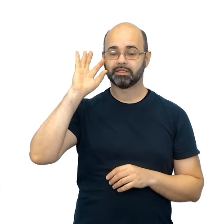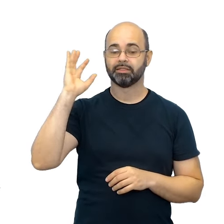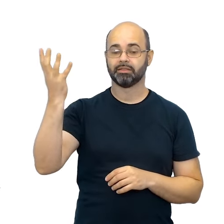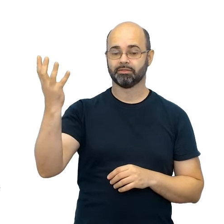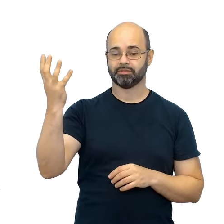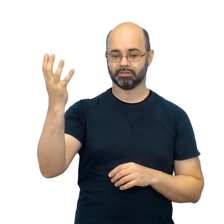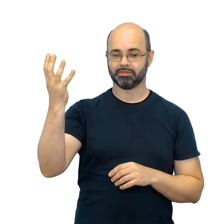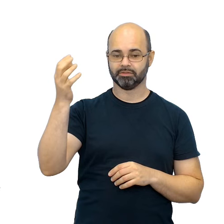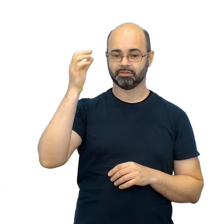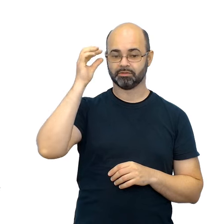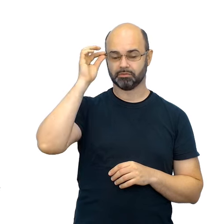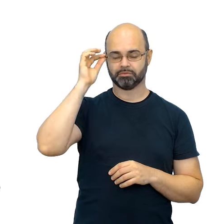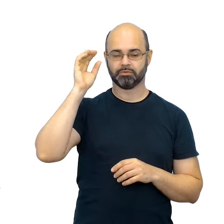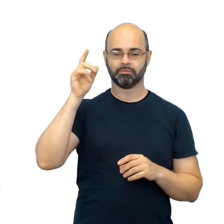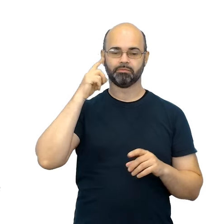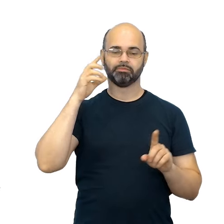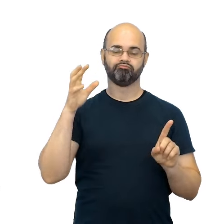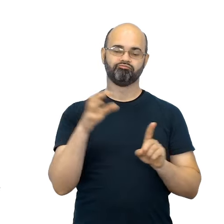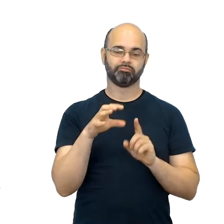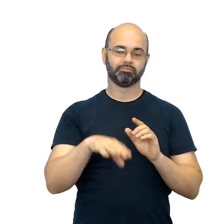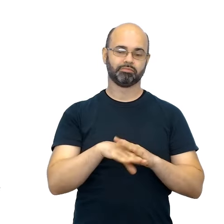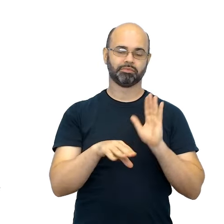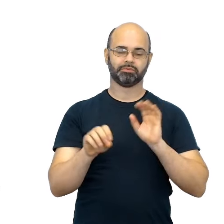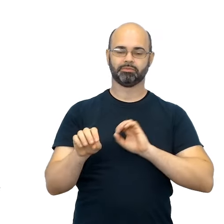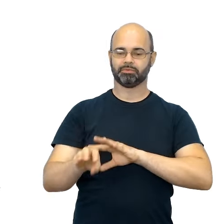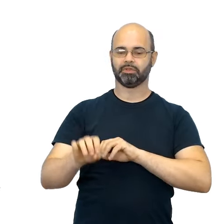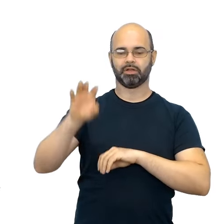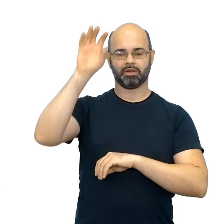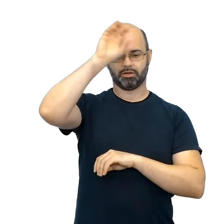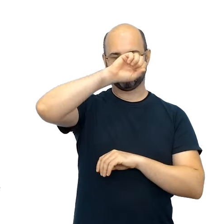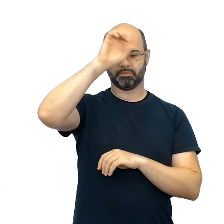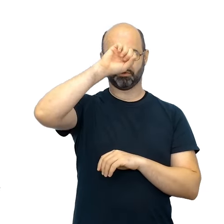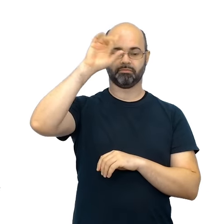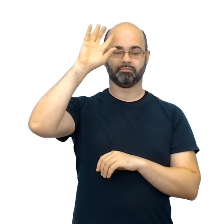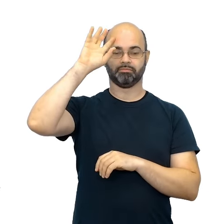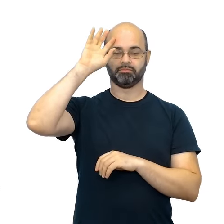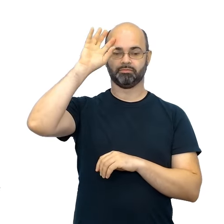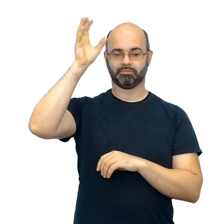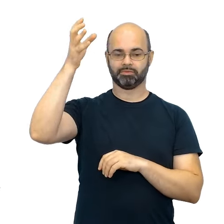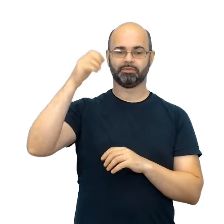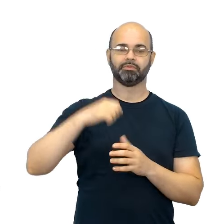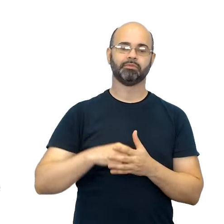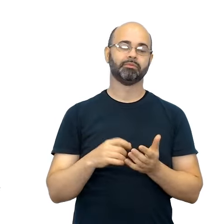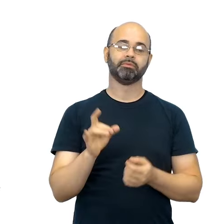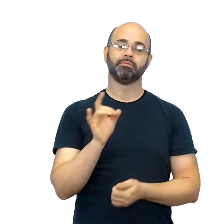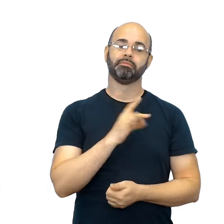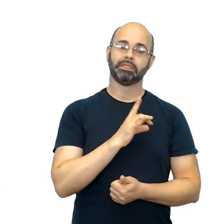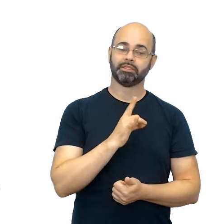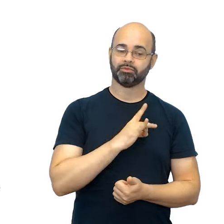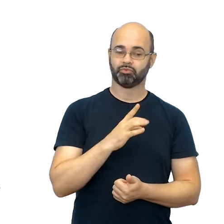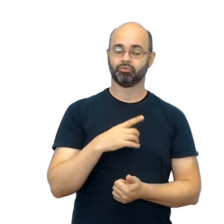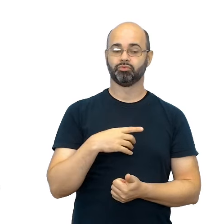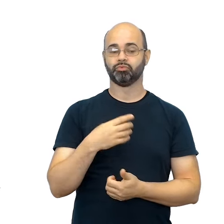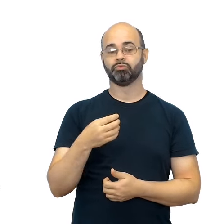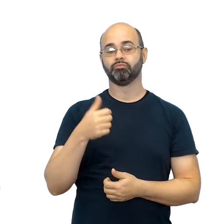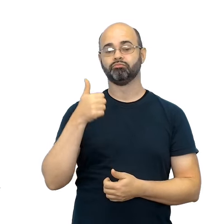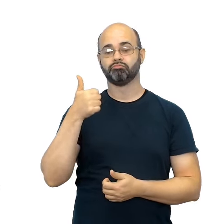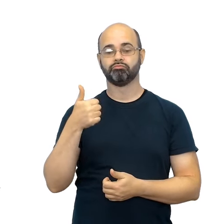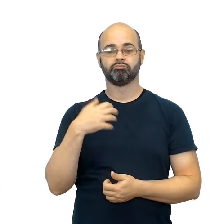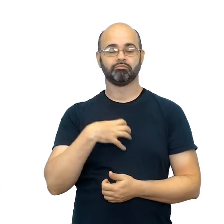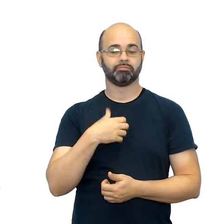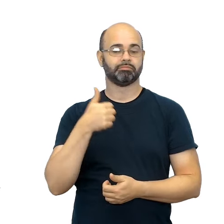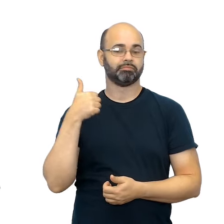o que mais impacta no processo de ensino e aprendizagem, né? Que é o medo, o bom humor, o mau humor,